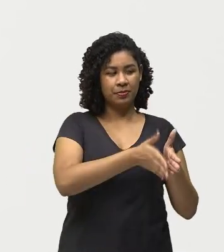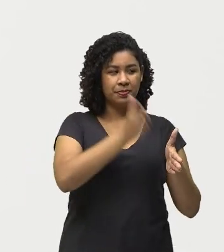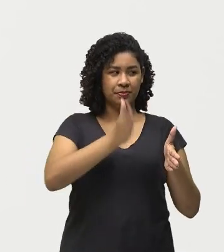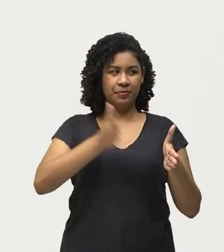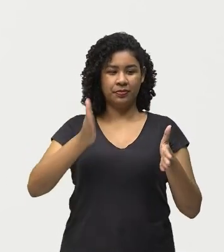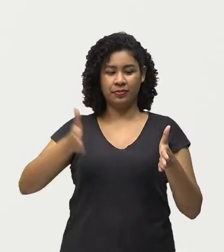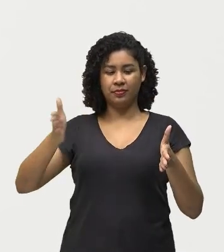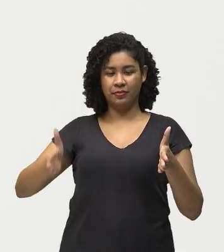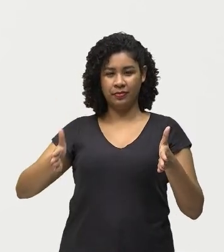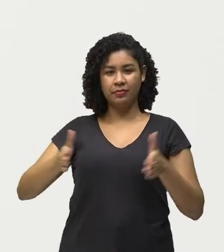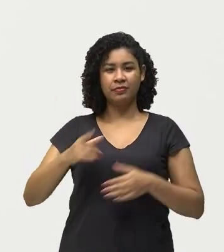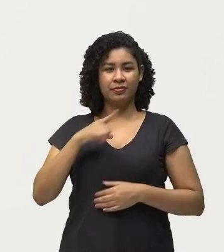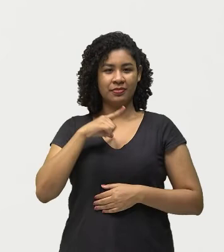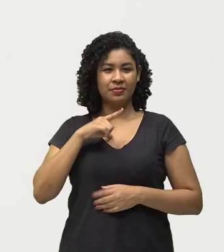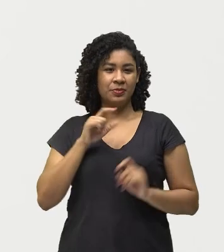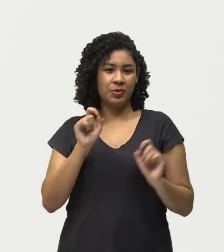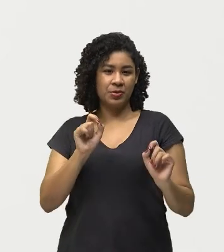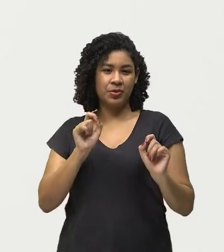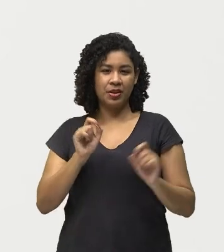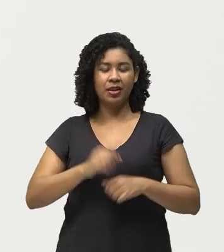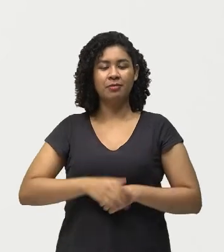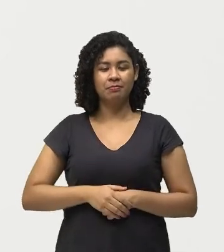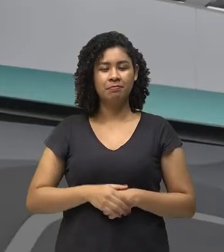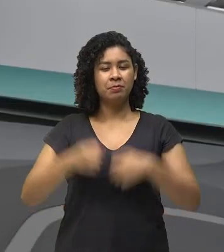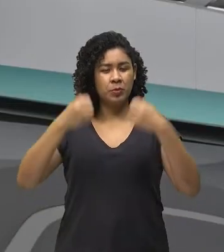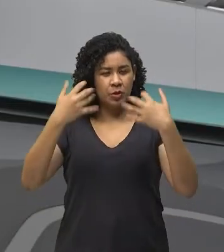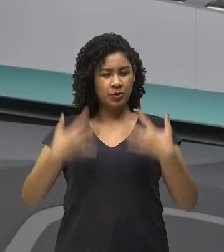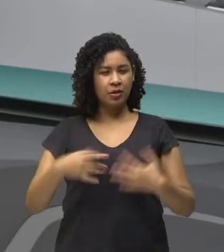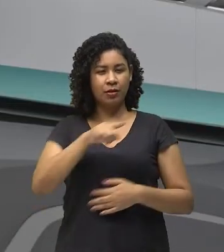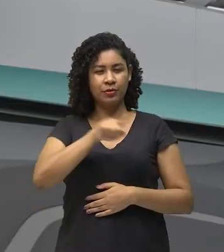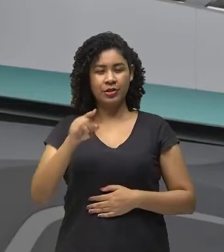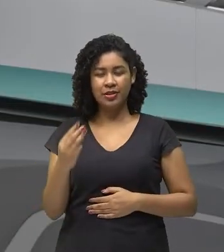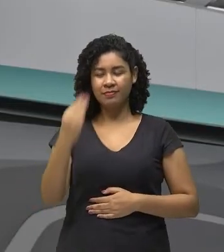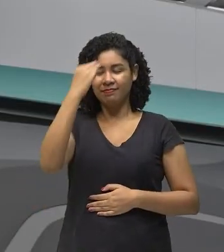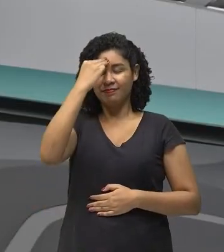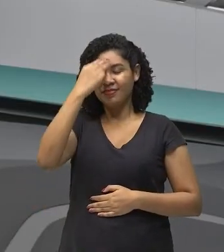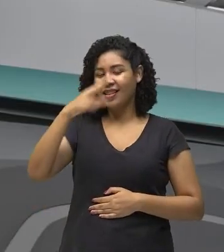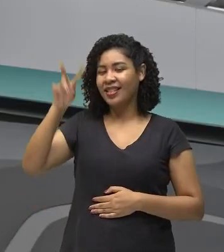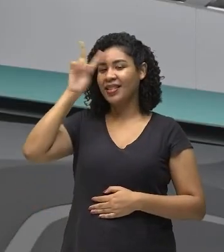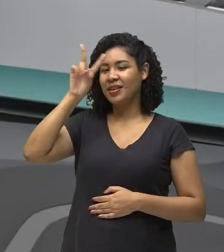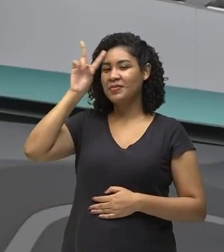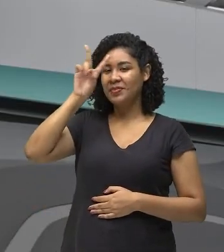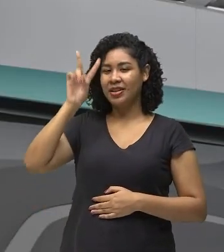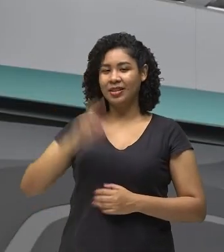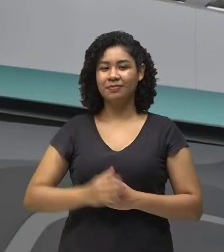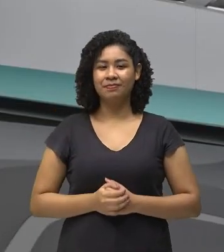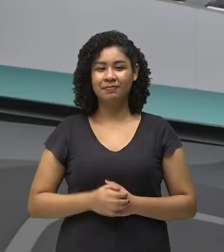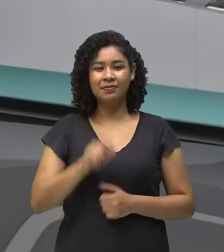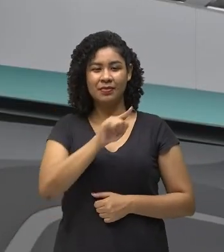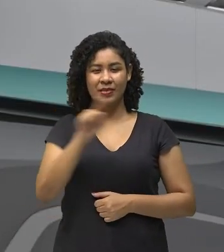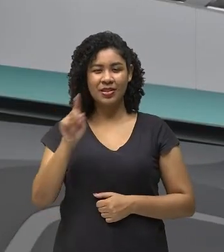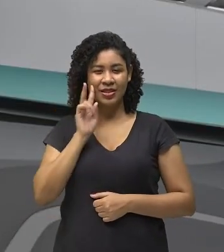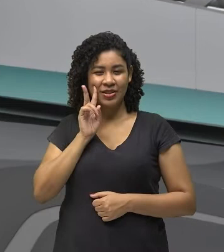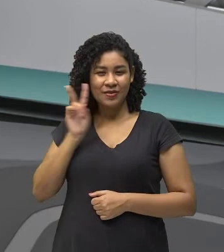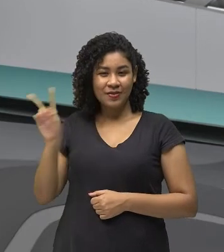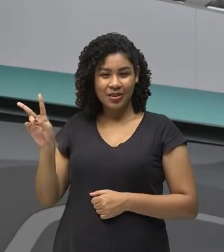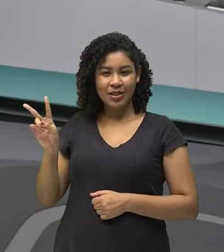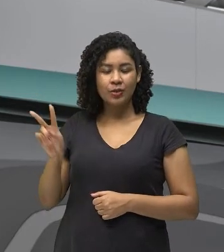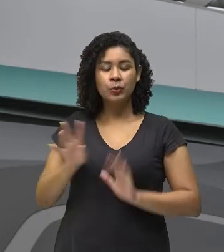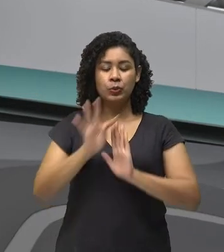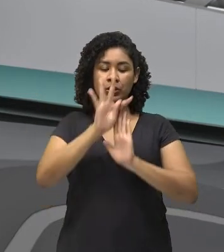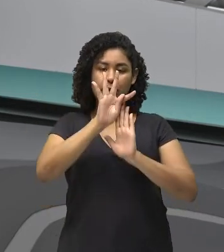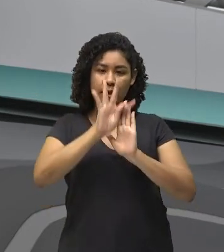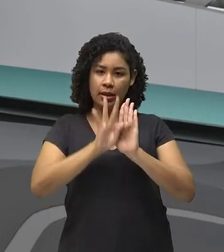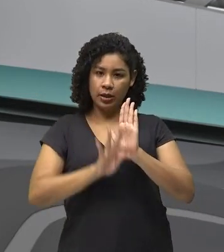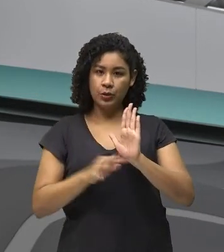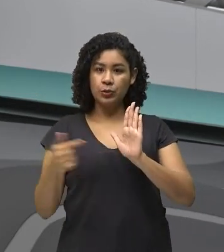só para a gente reforçar e lembrar. Bem, people, então vocês acabaram de observar comigo o texto que